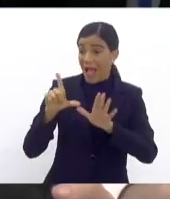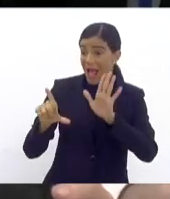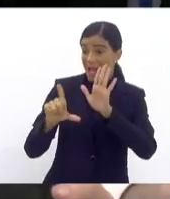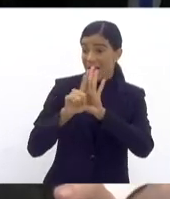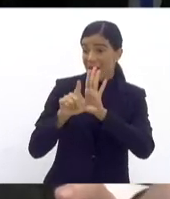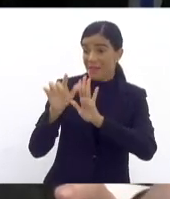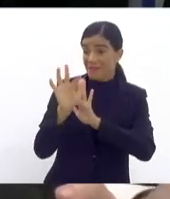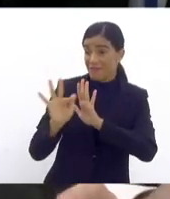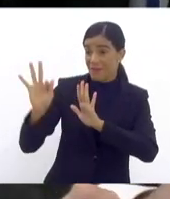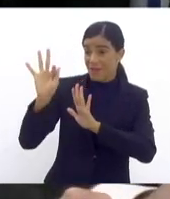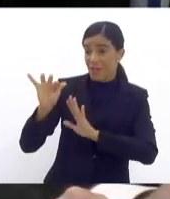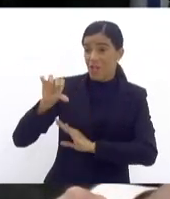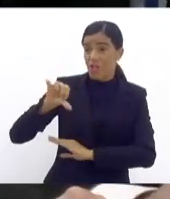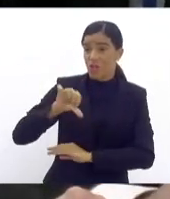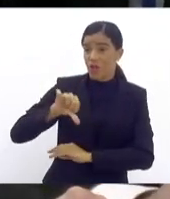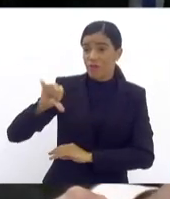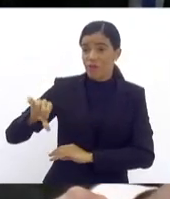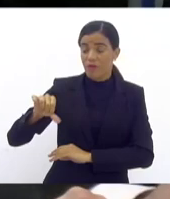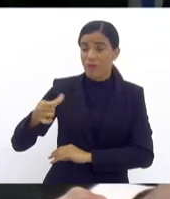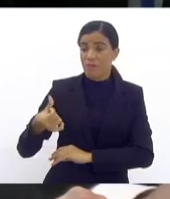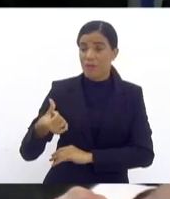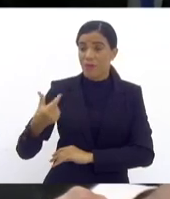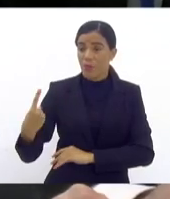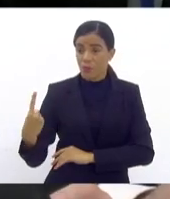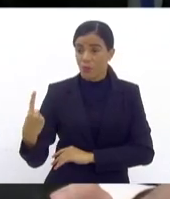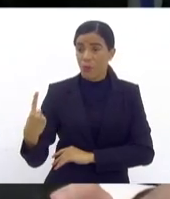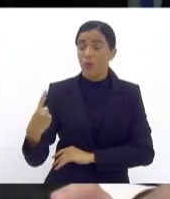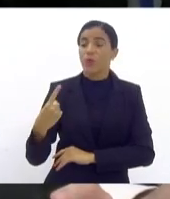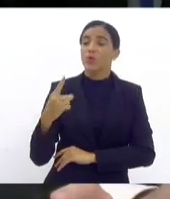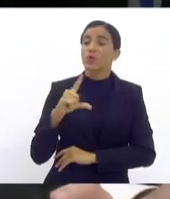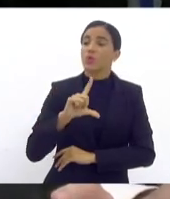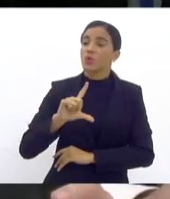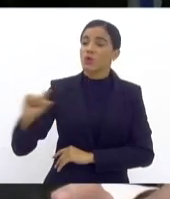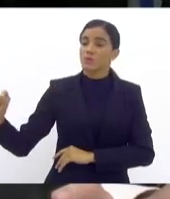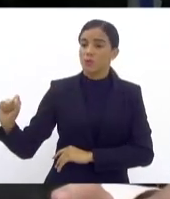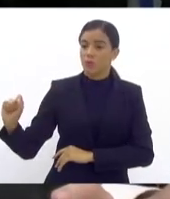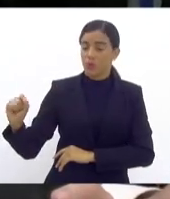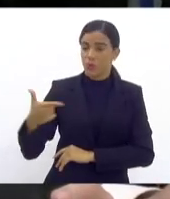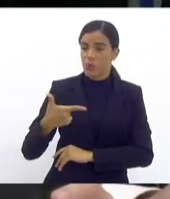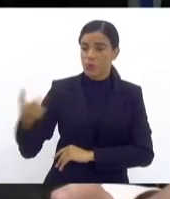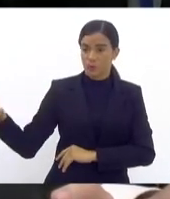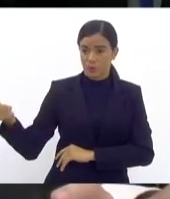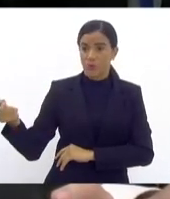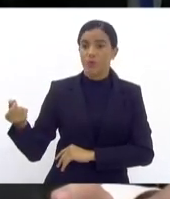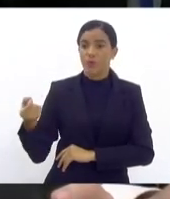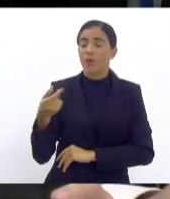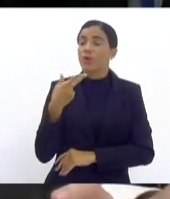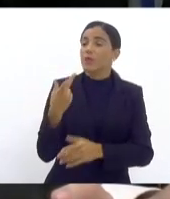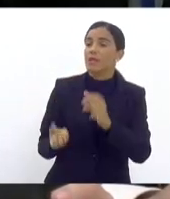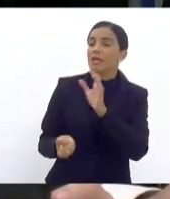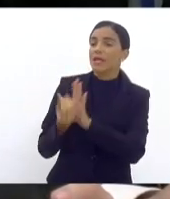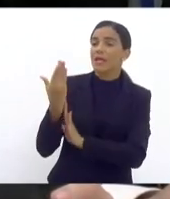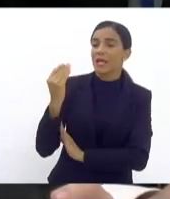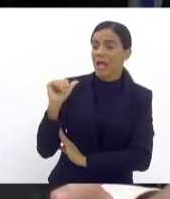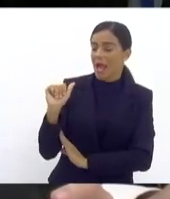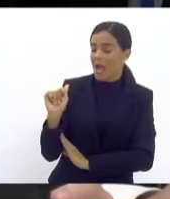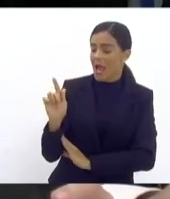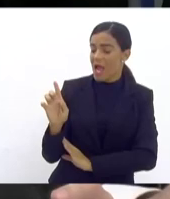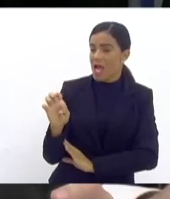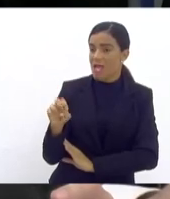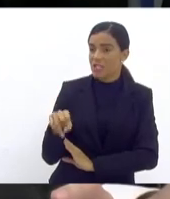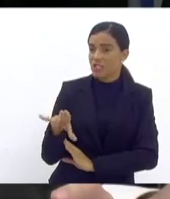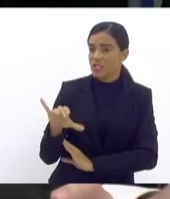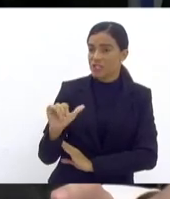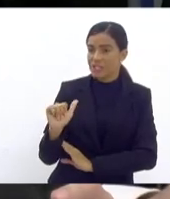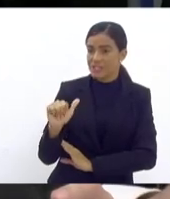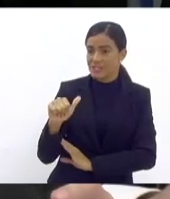Federal 9961 de 2000, e que cria a Agência Nacional de Saúde